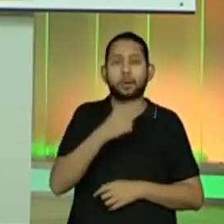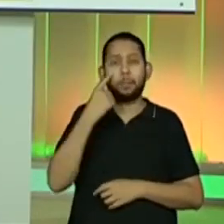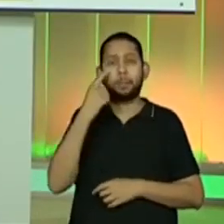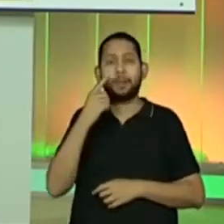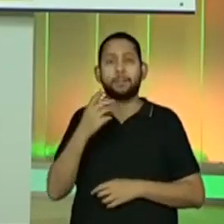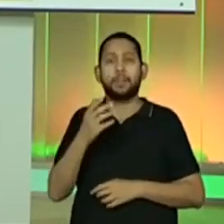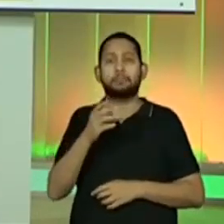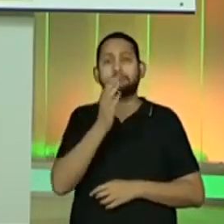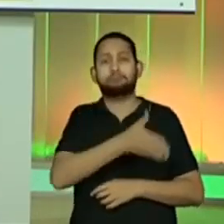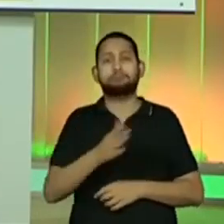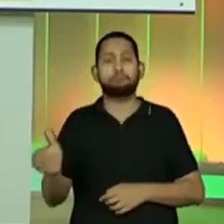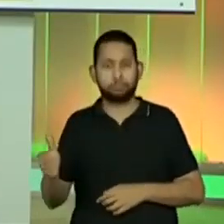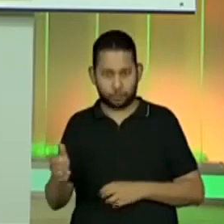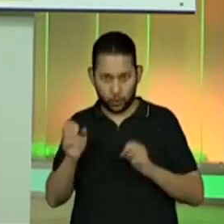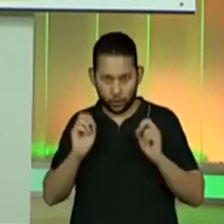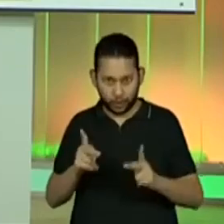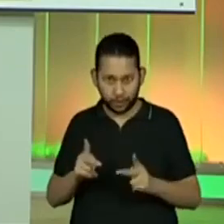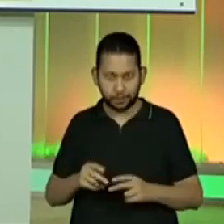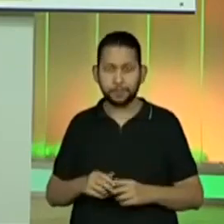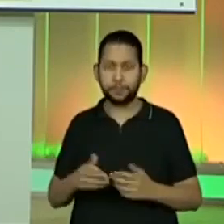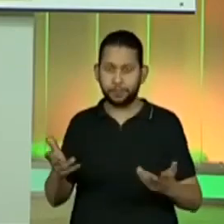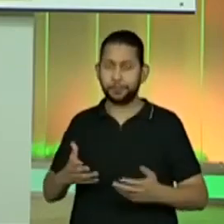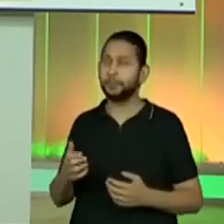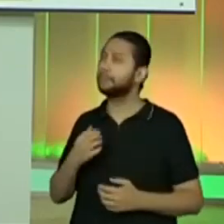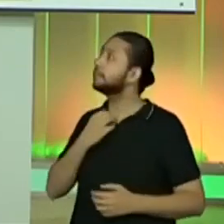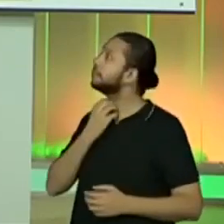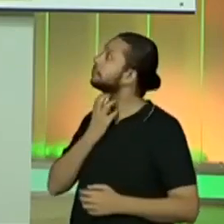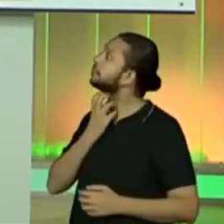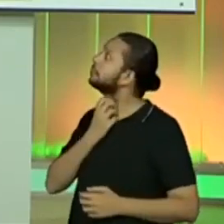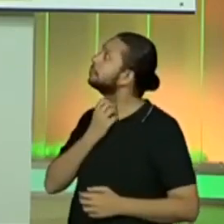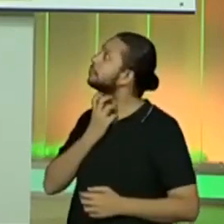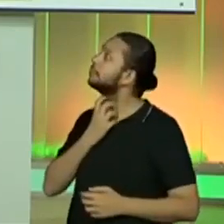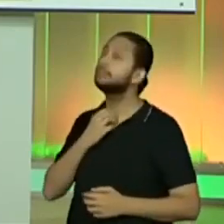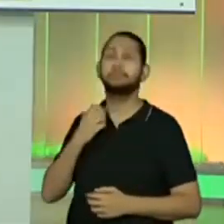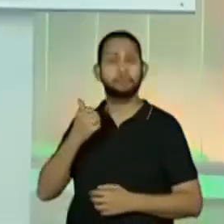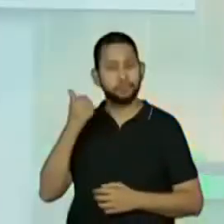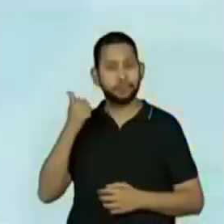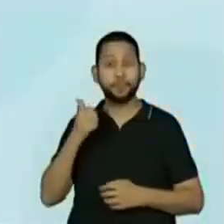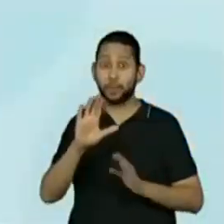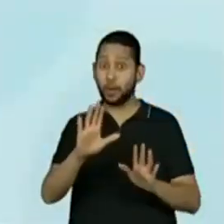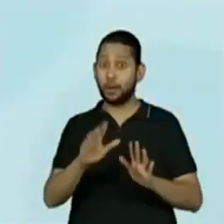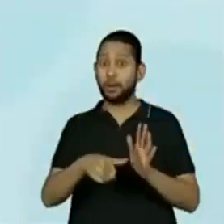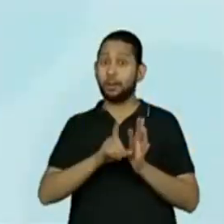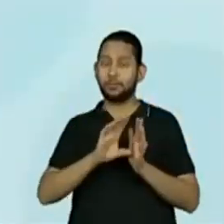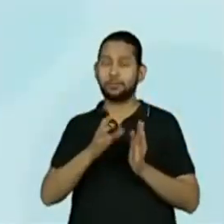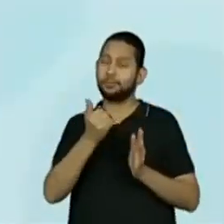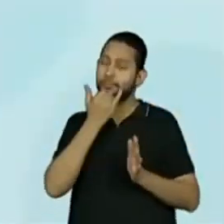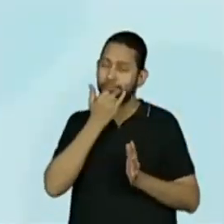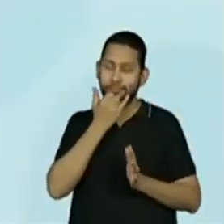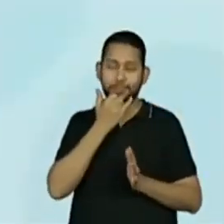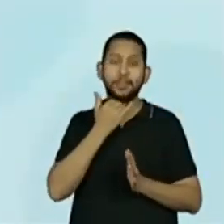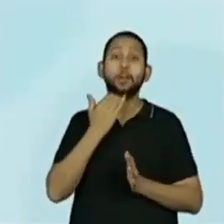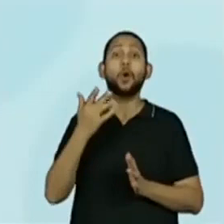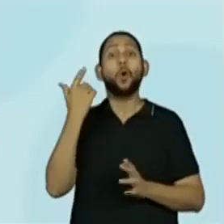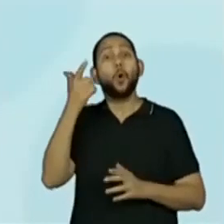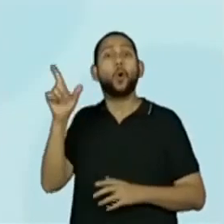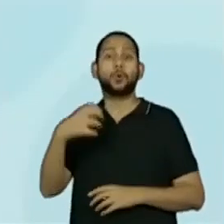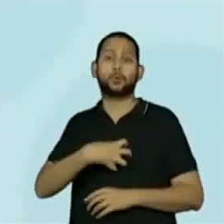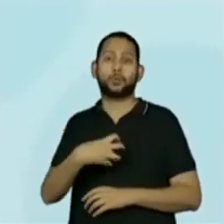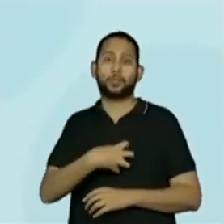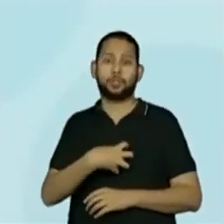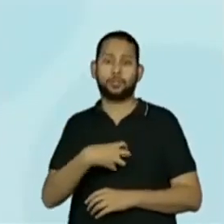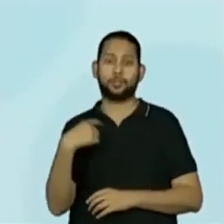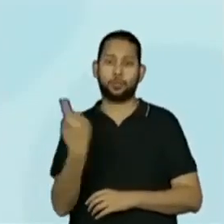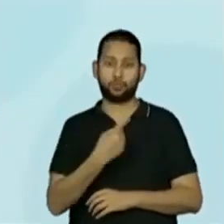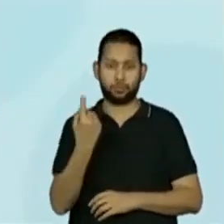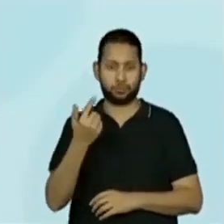nós escreveríamos esses números. Vamos lá? Então, antes disso, é verdade, uma outra forma de